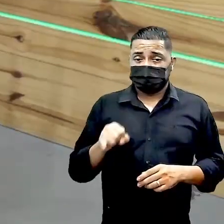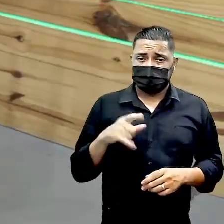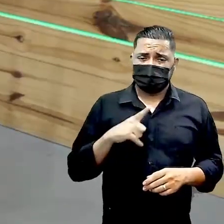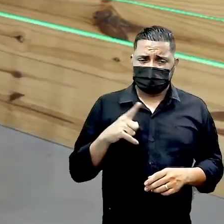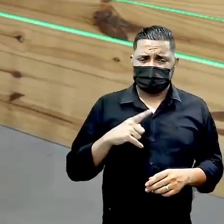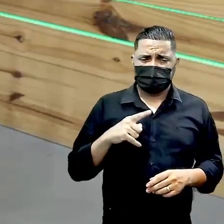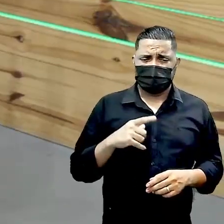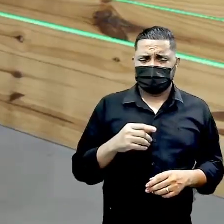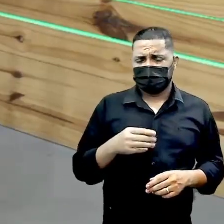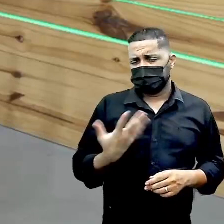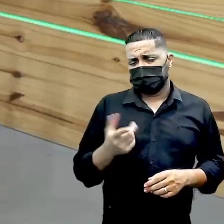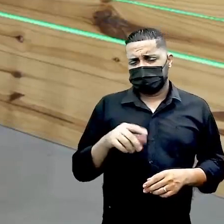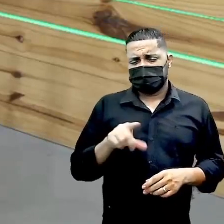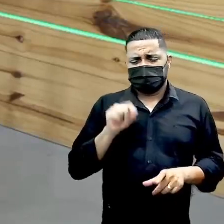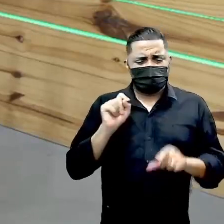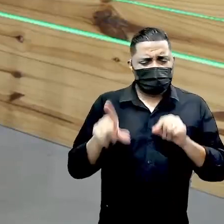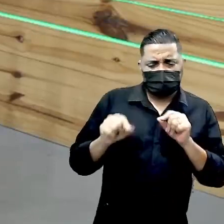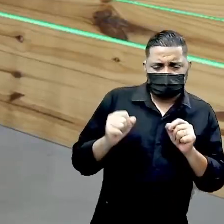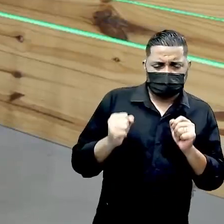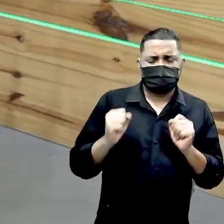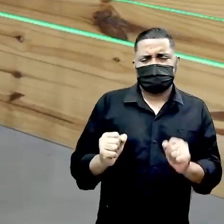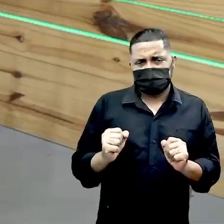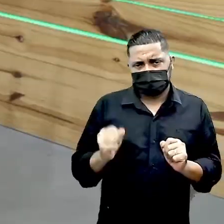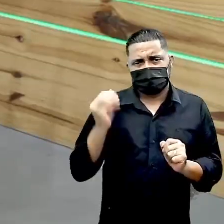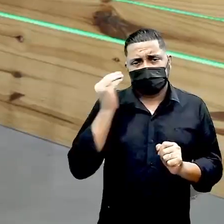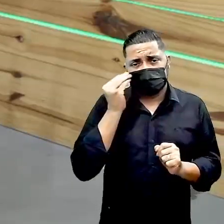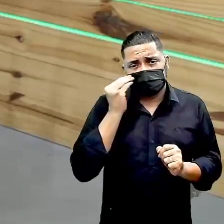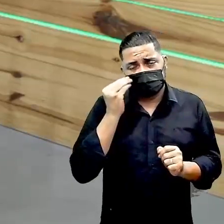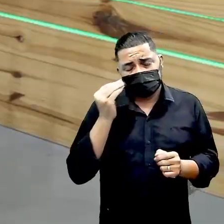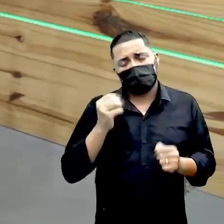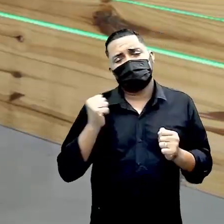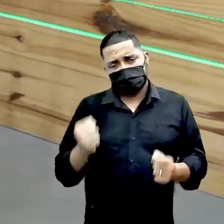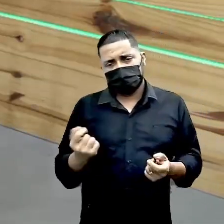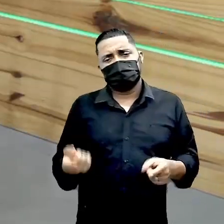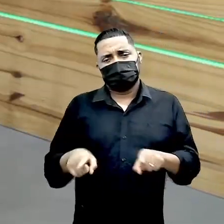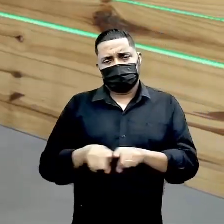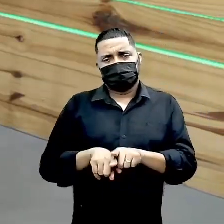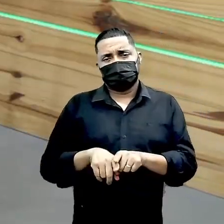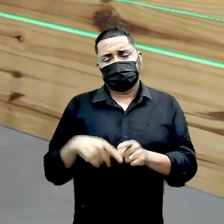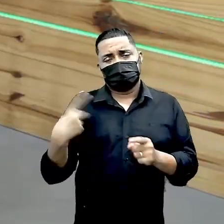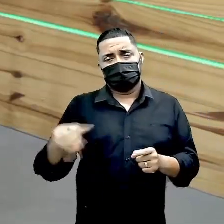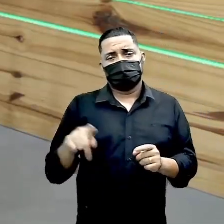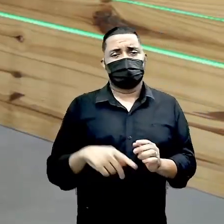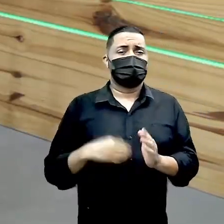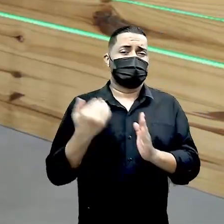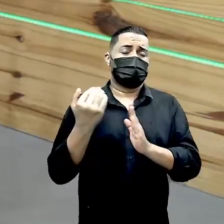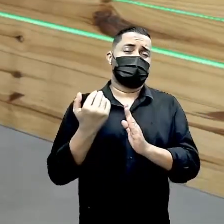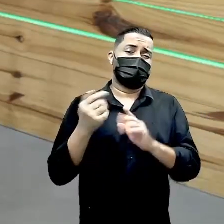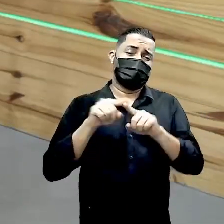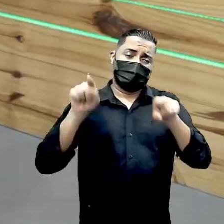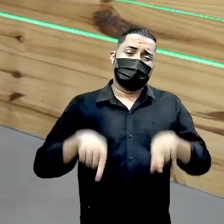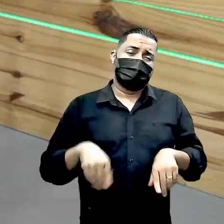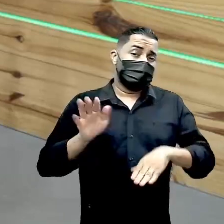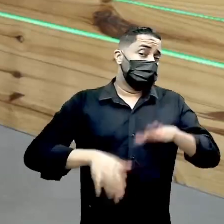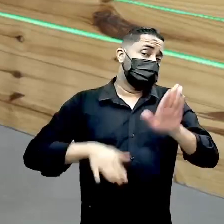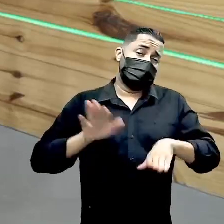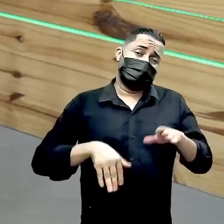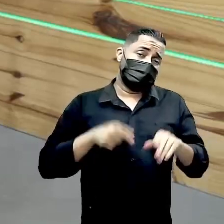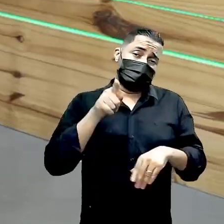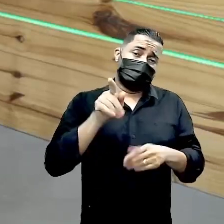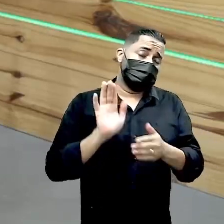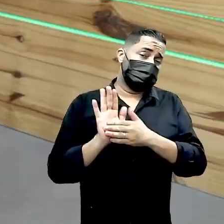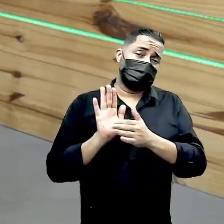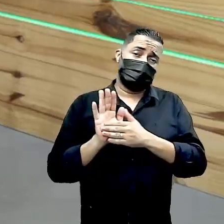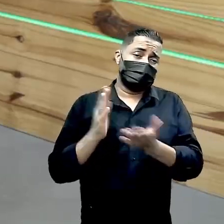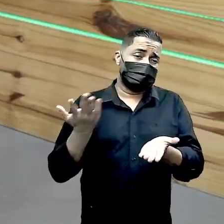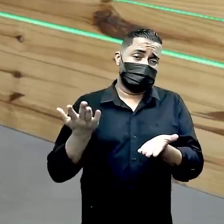novas ideias, você vai descobrir ali novas ferramentas que podem se adequar aí ao seu projeto, né? Então, depende muito do seu propósito.